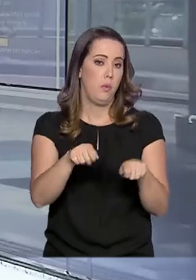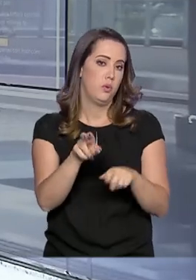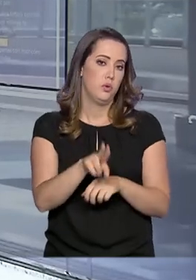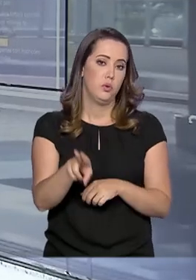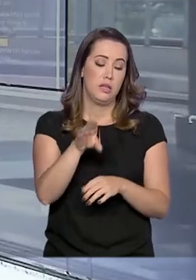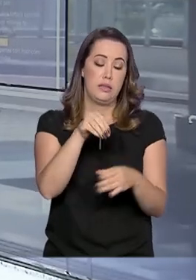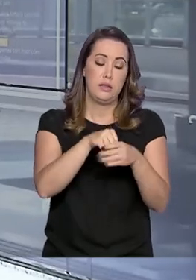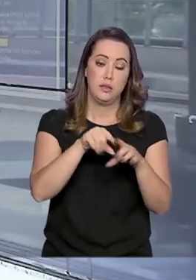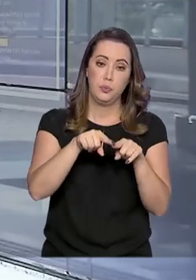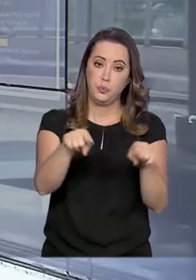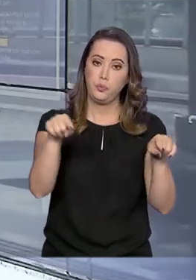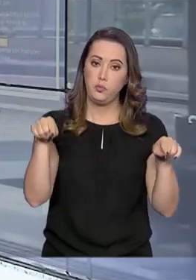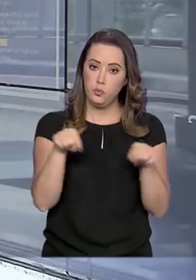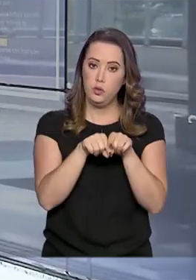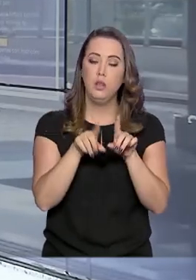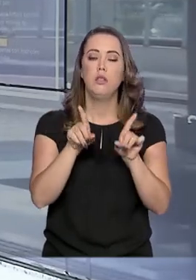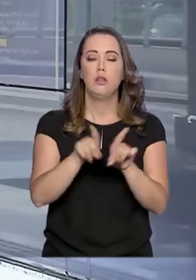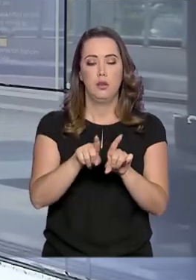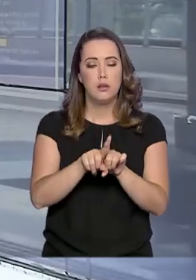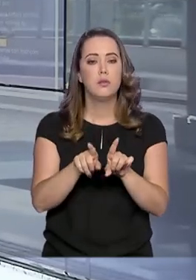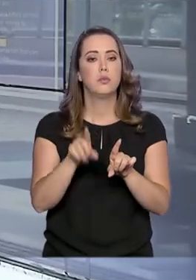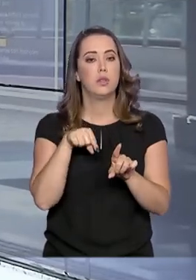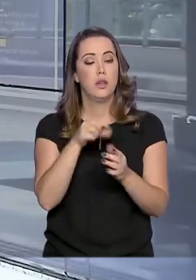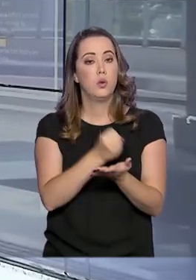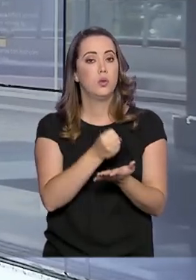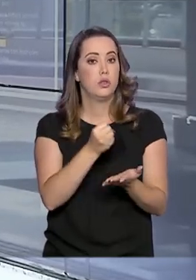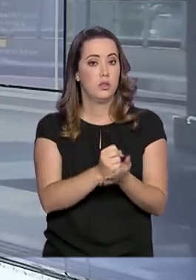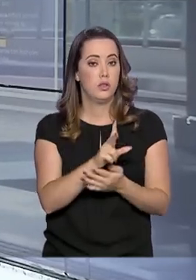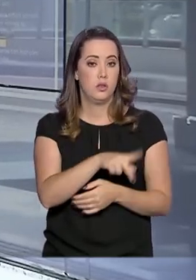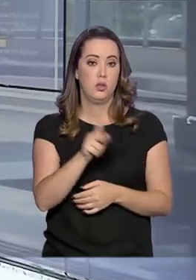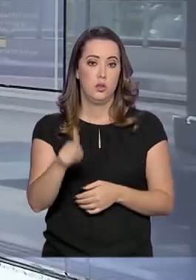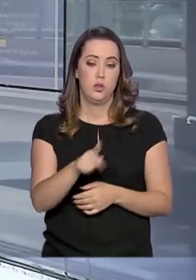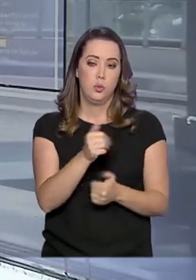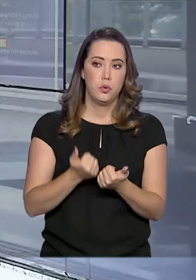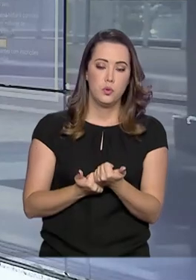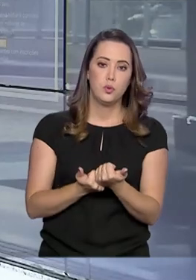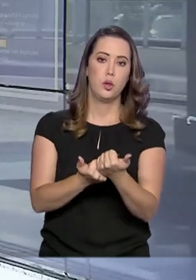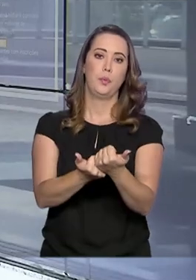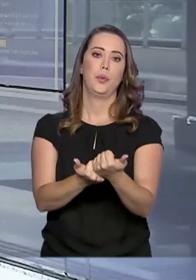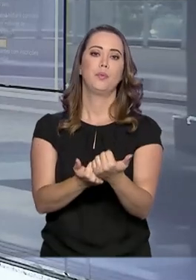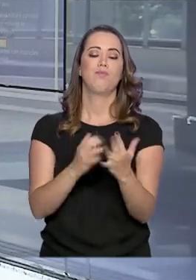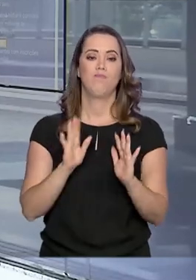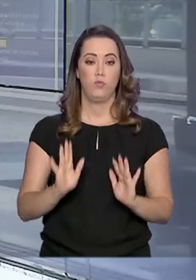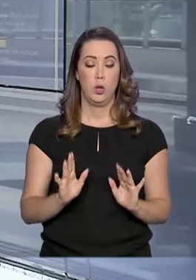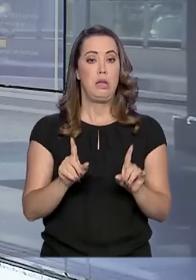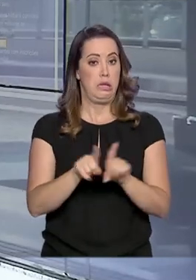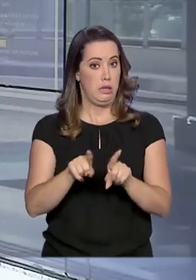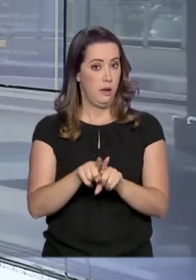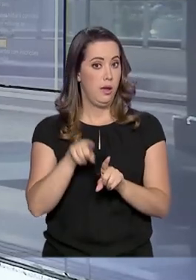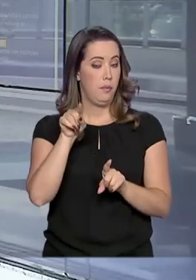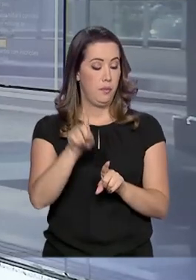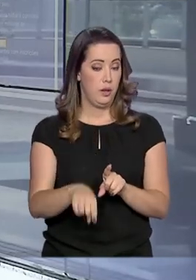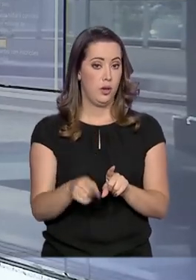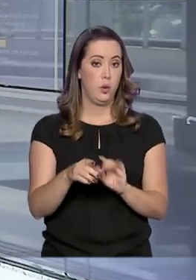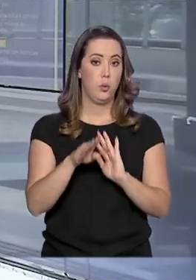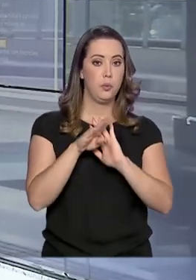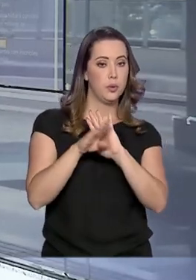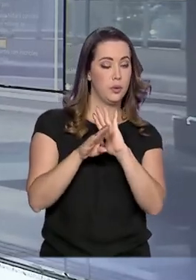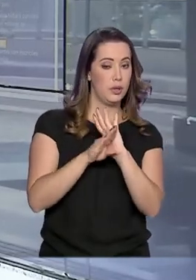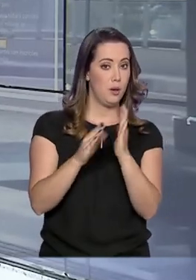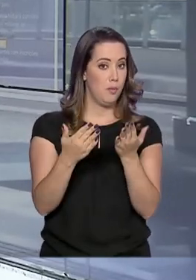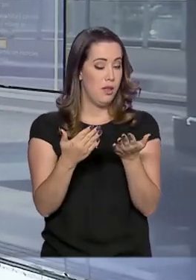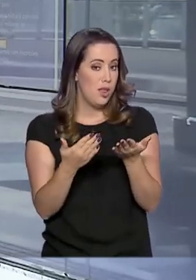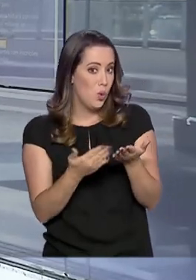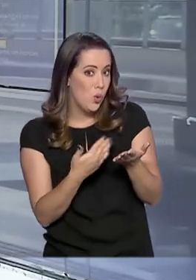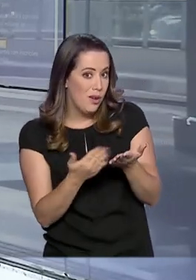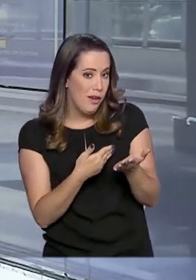em sala de aula. Também está prevista a contratação de professores auxiliares. E o programa nacional do livro e do material